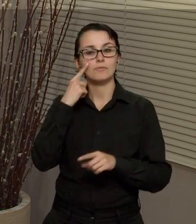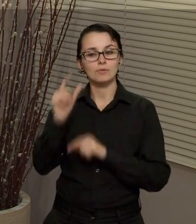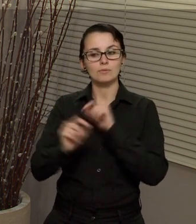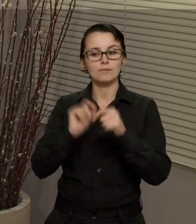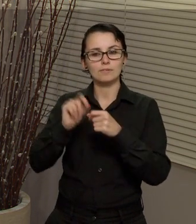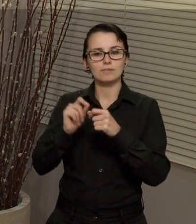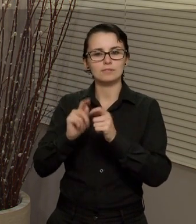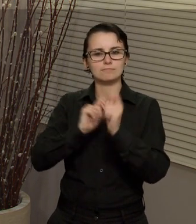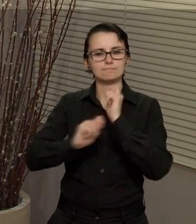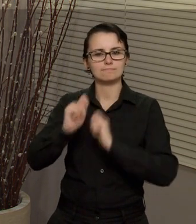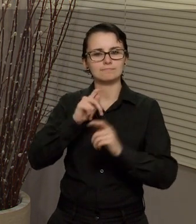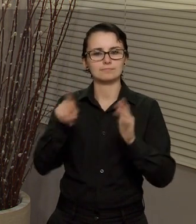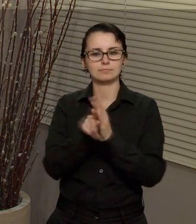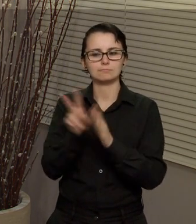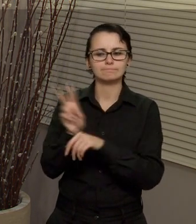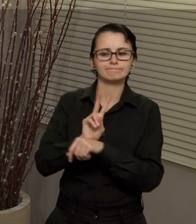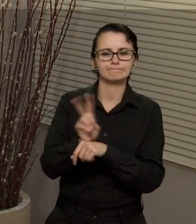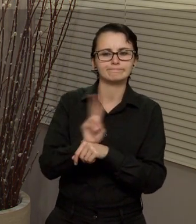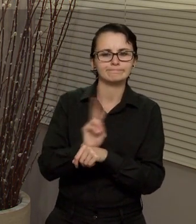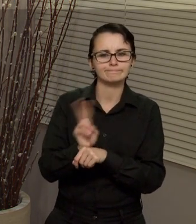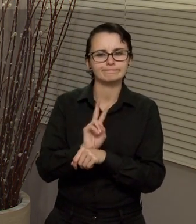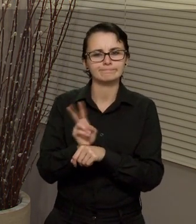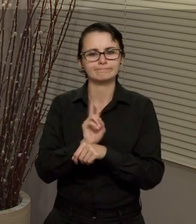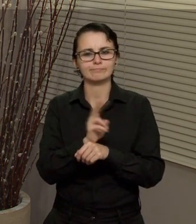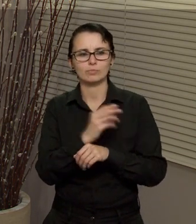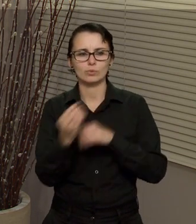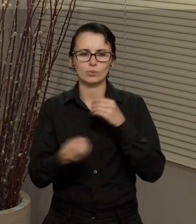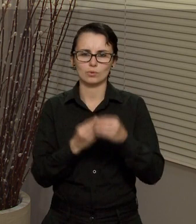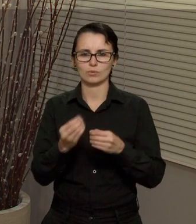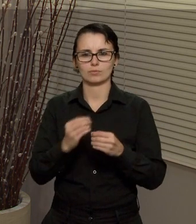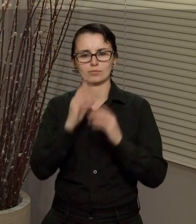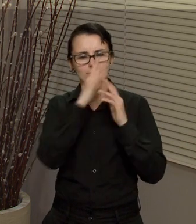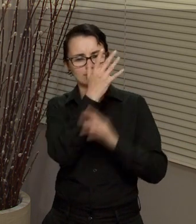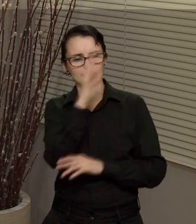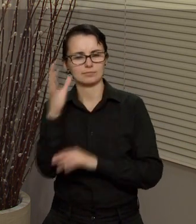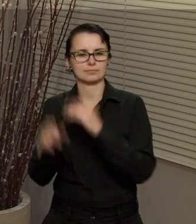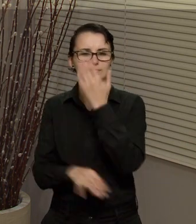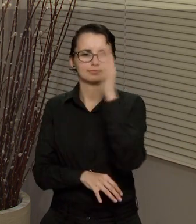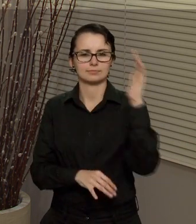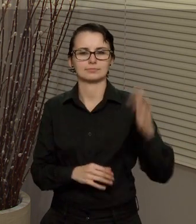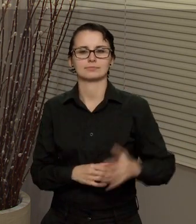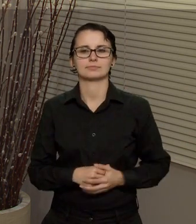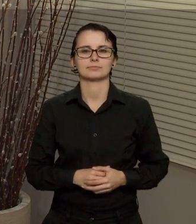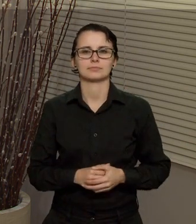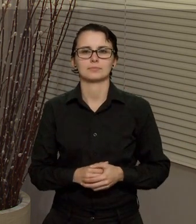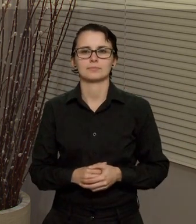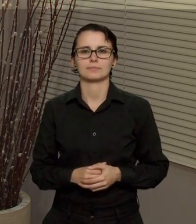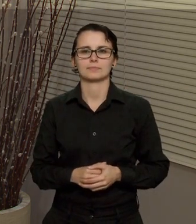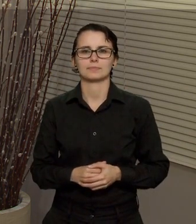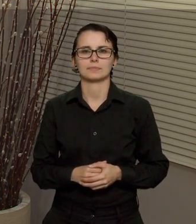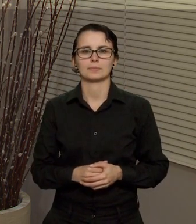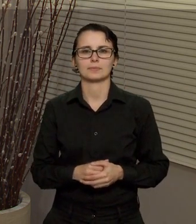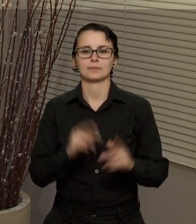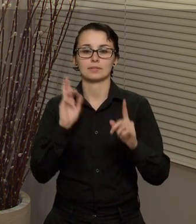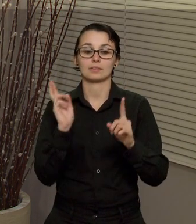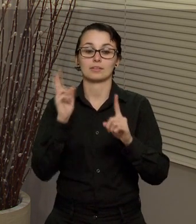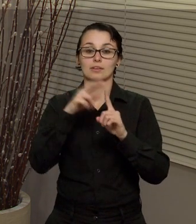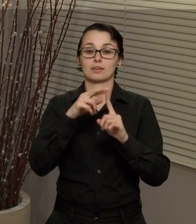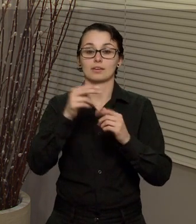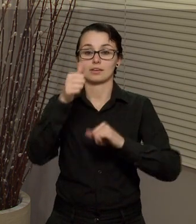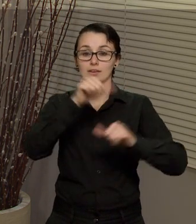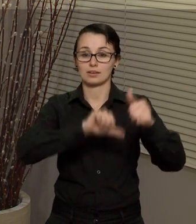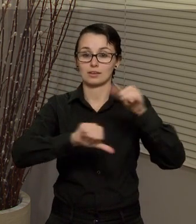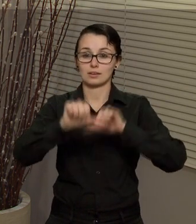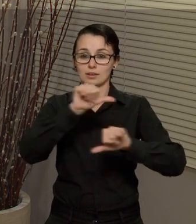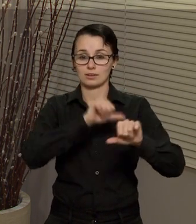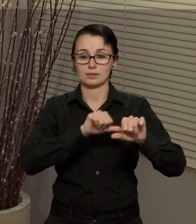a serem utilizadas para o monitoramento e fiscalização ambiental. Os parâmetros químicos da